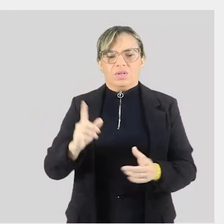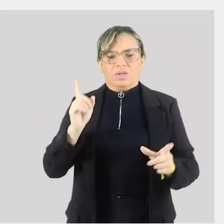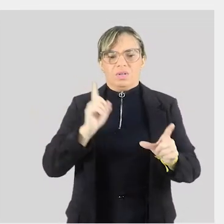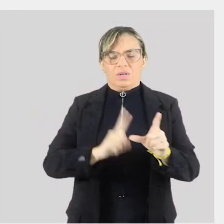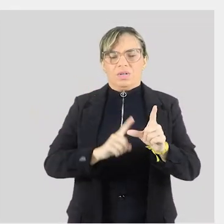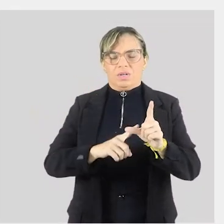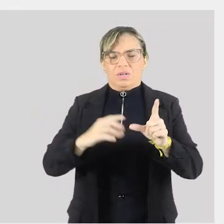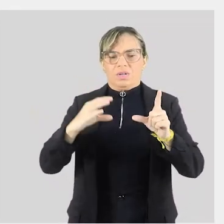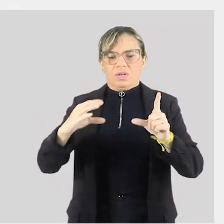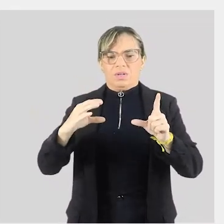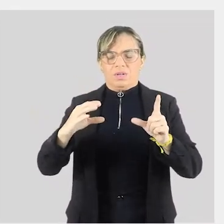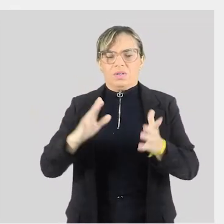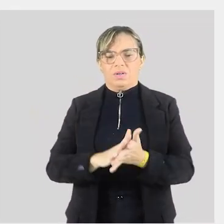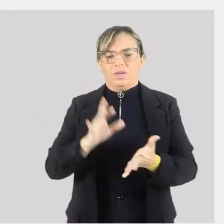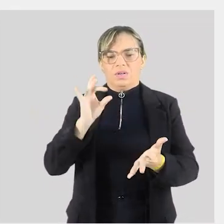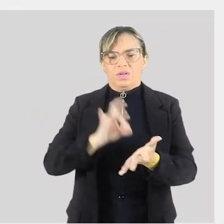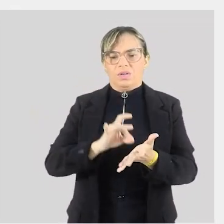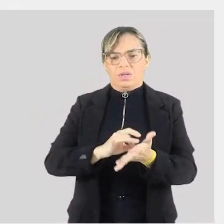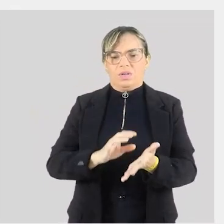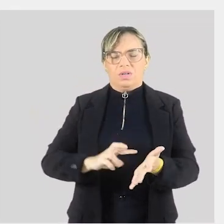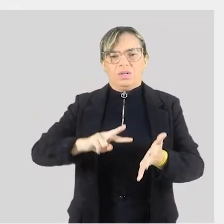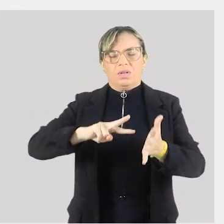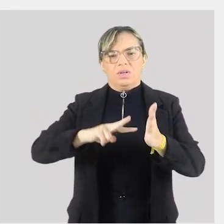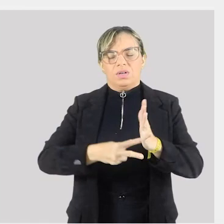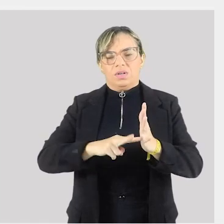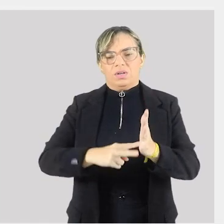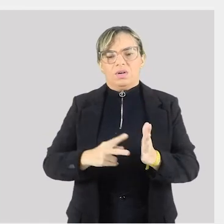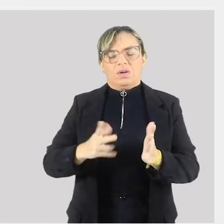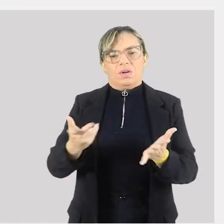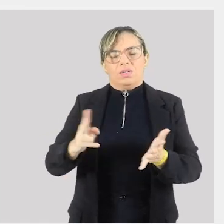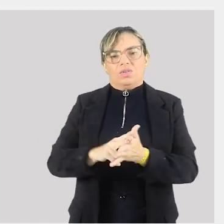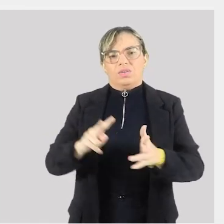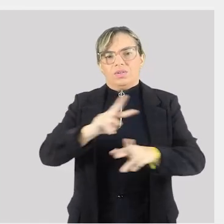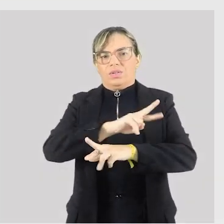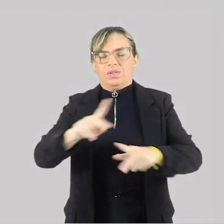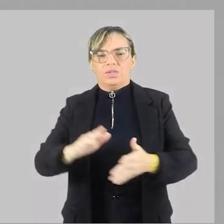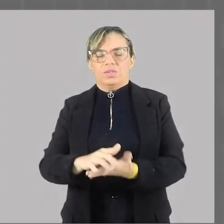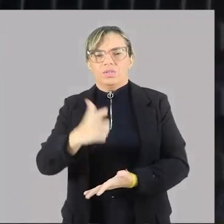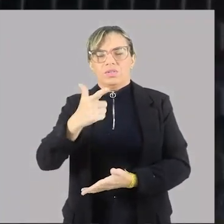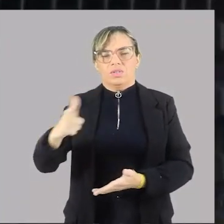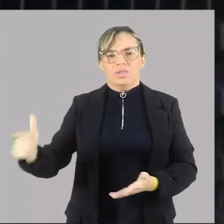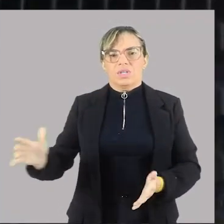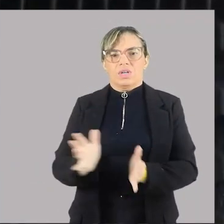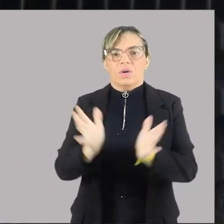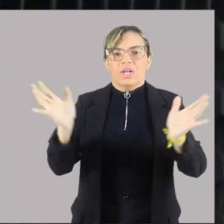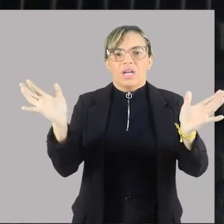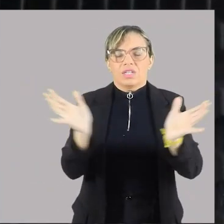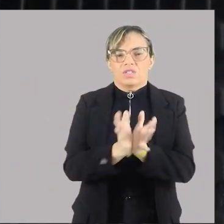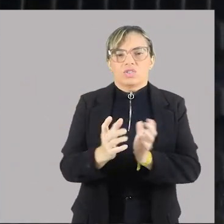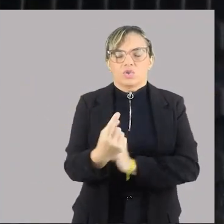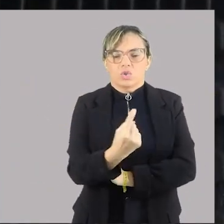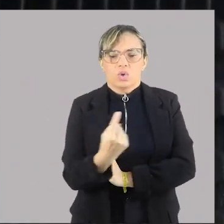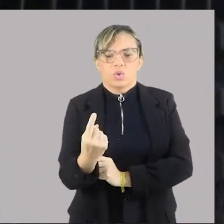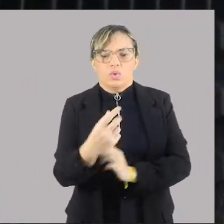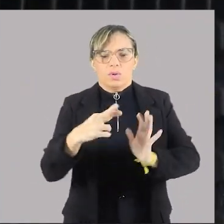C, oficializar os sindicatos plurais? Nem sindicatos plurais tinham. Os sindicatos eram classistas.